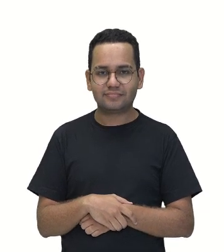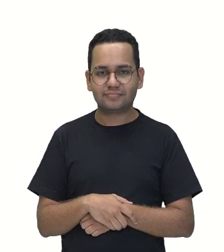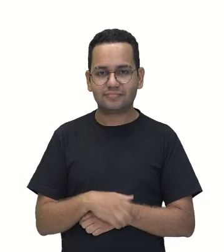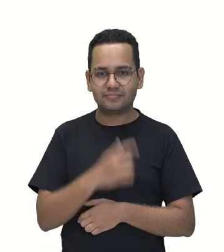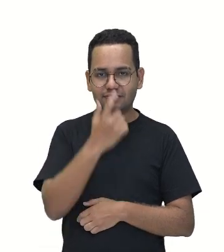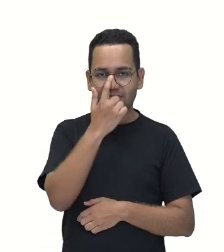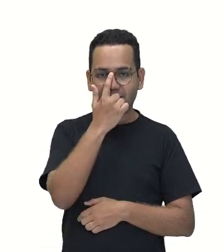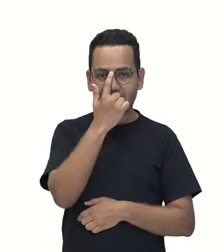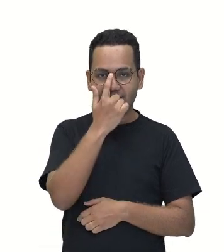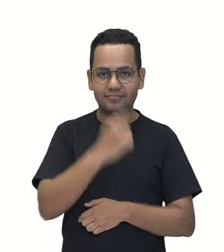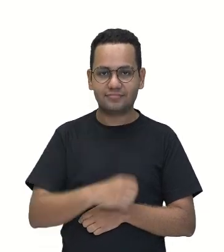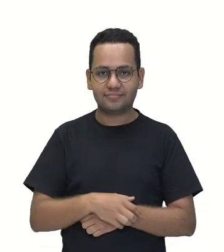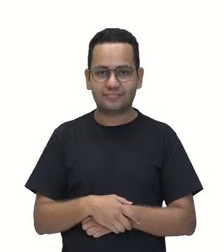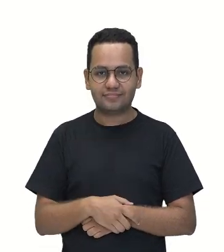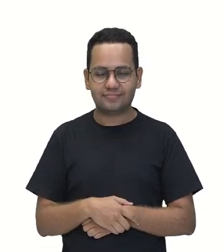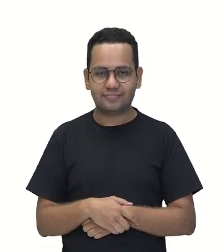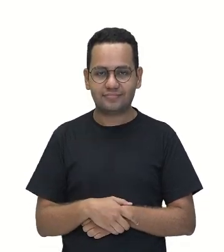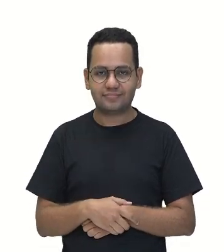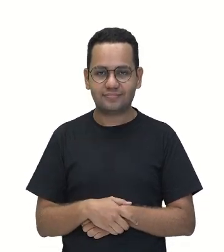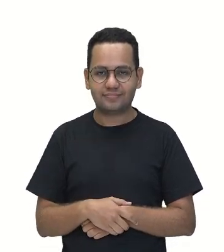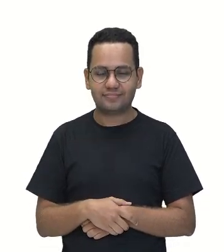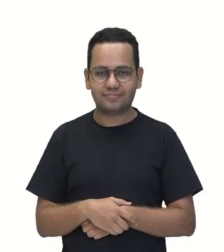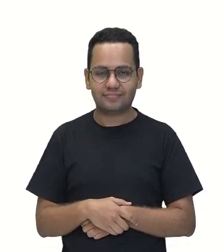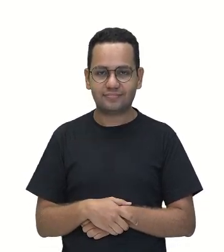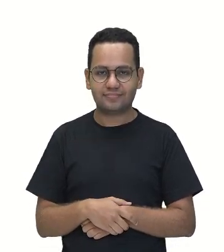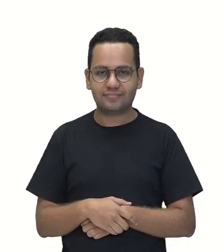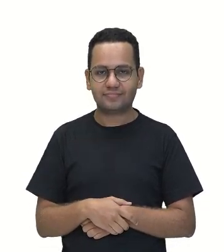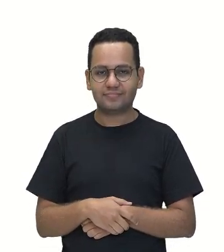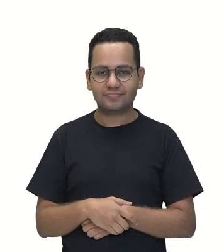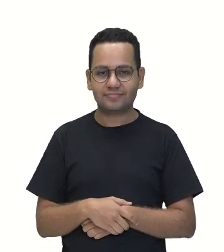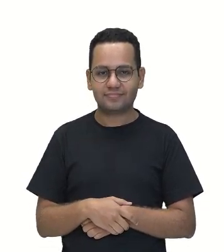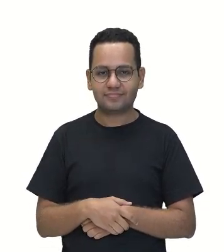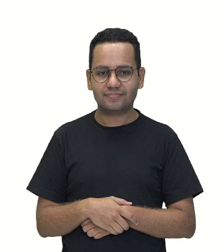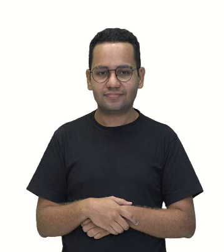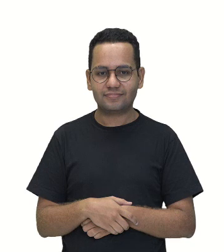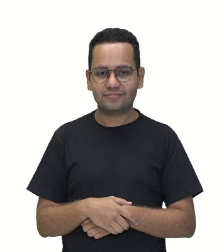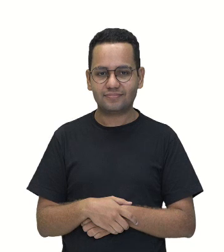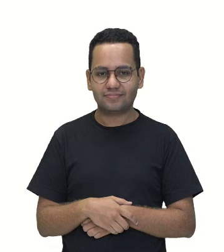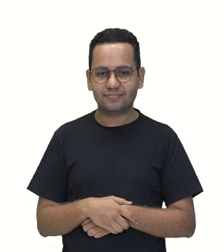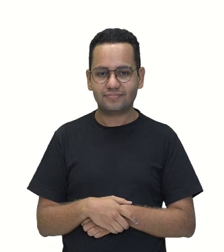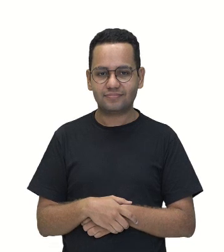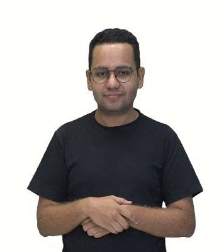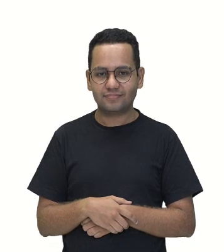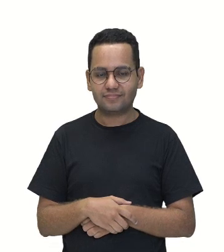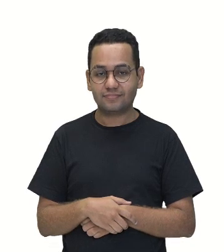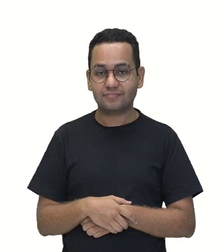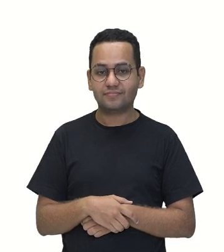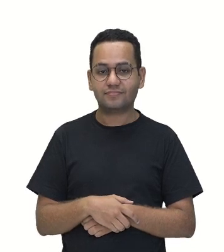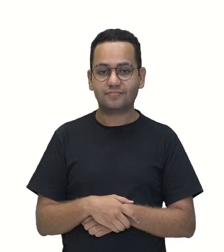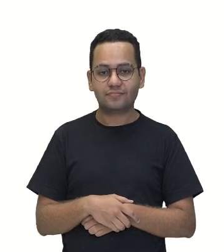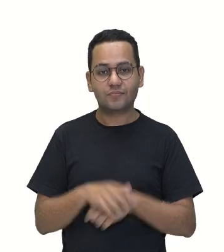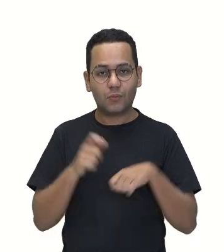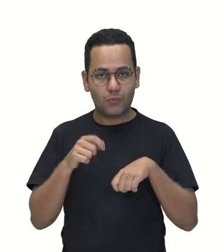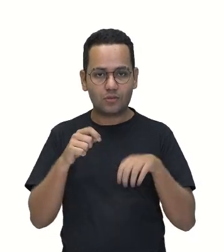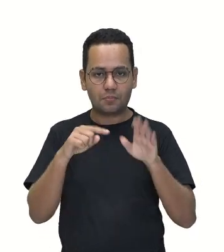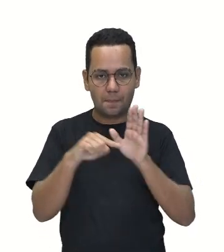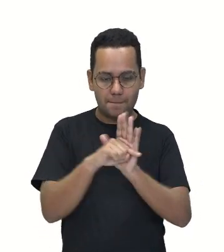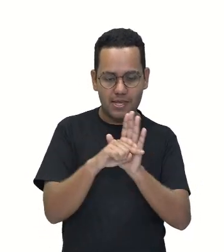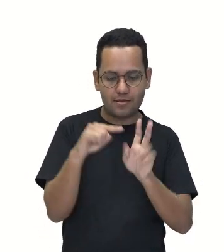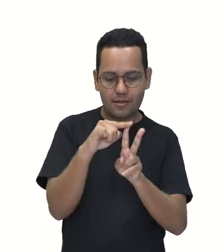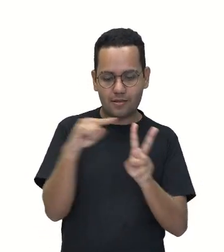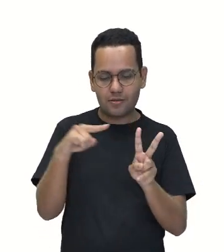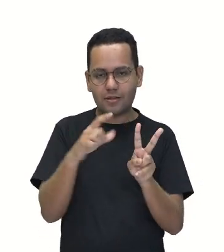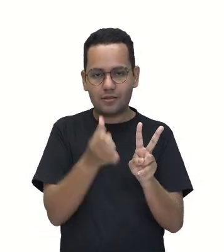aqui eu vou pegar posso começar eh somando - √6